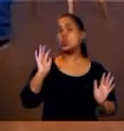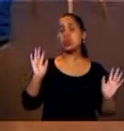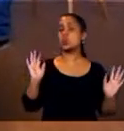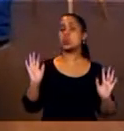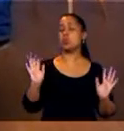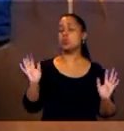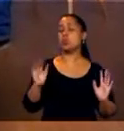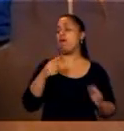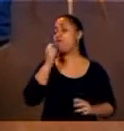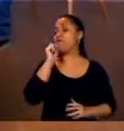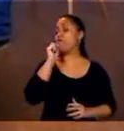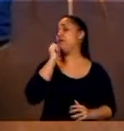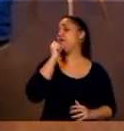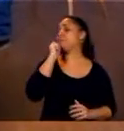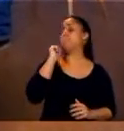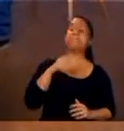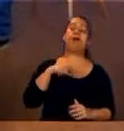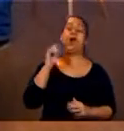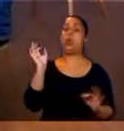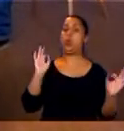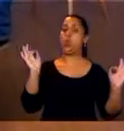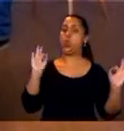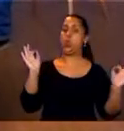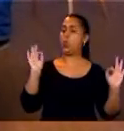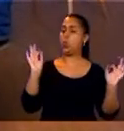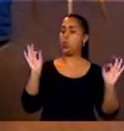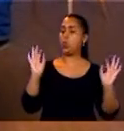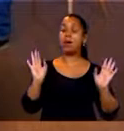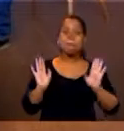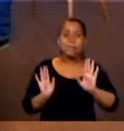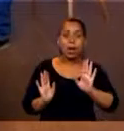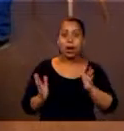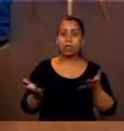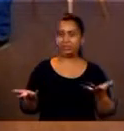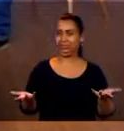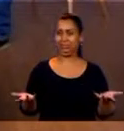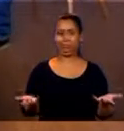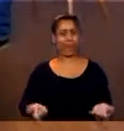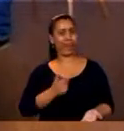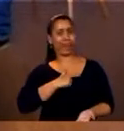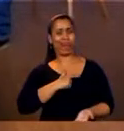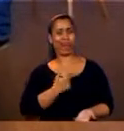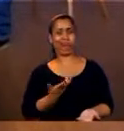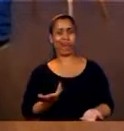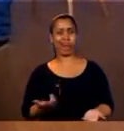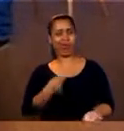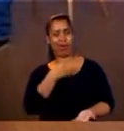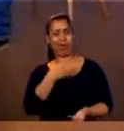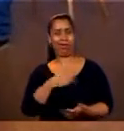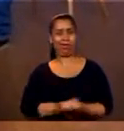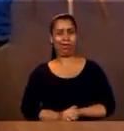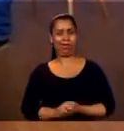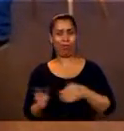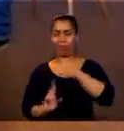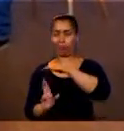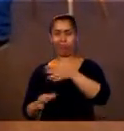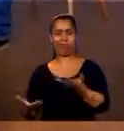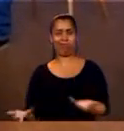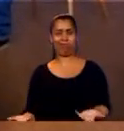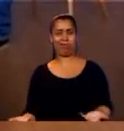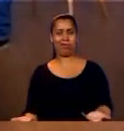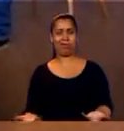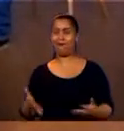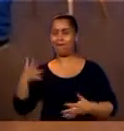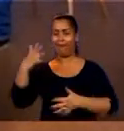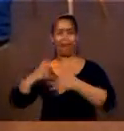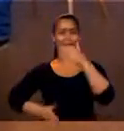tem a pretensão de ofender ninguém, mas aquilo é um monstrengo. Aquilo vai atrapalhar Rio